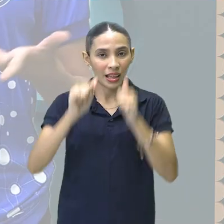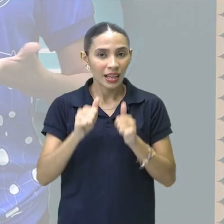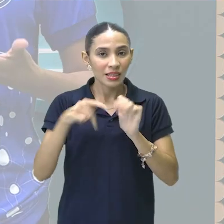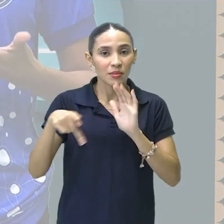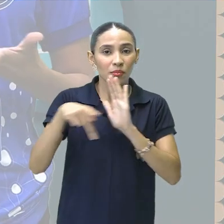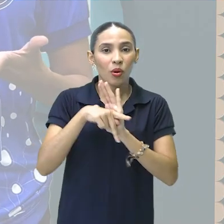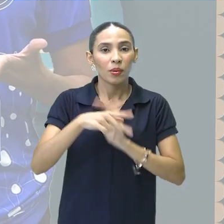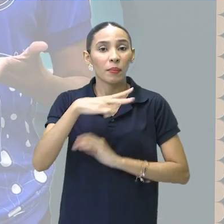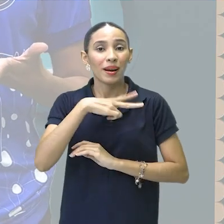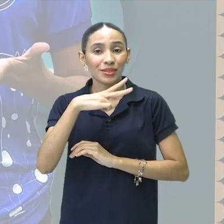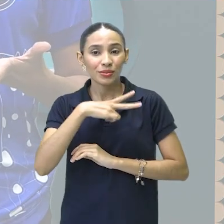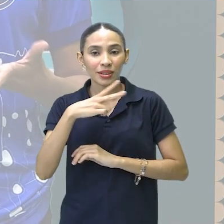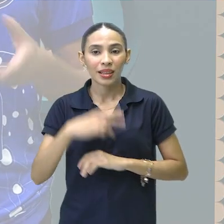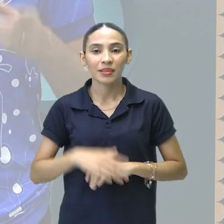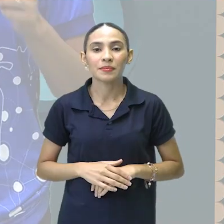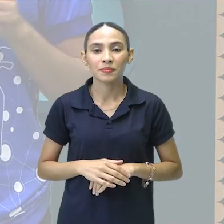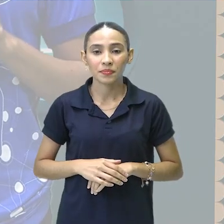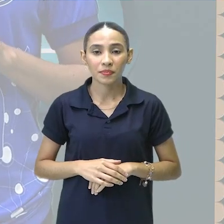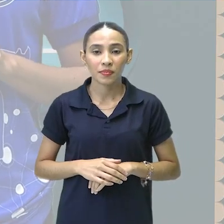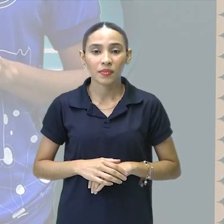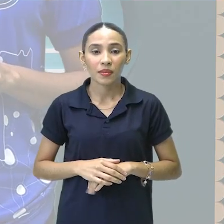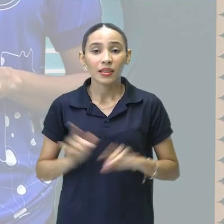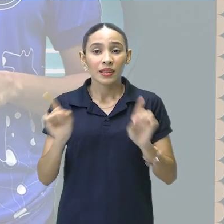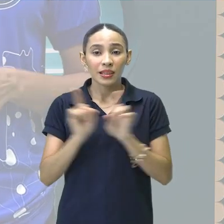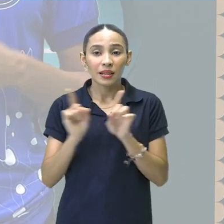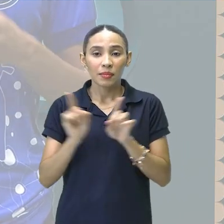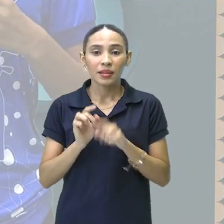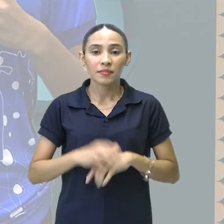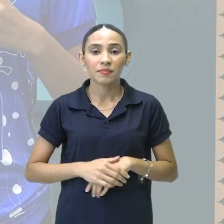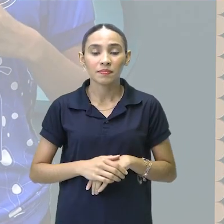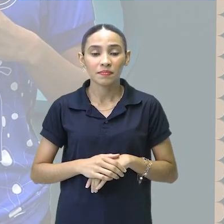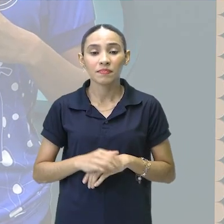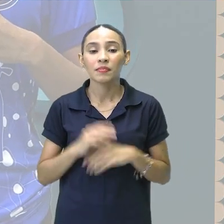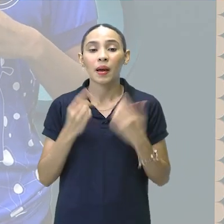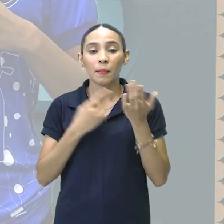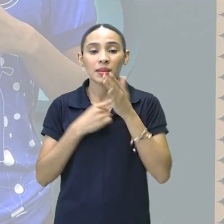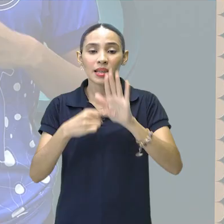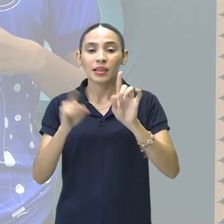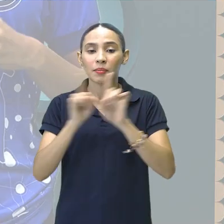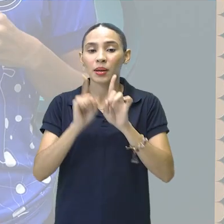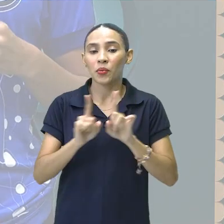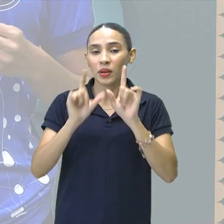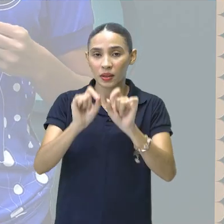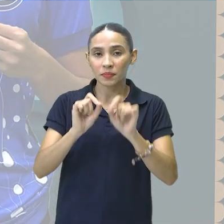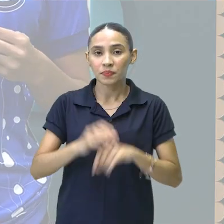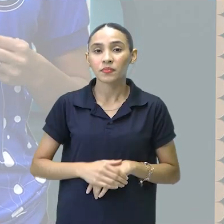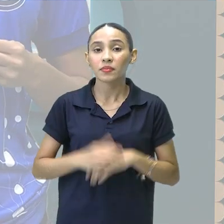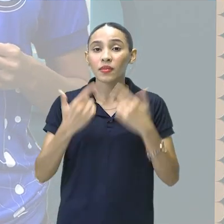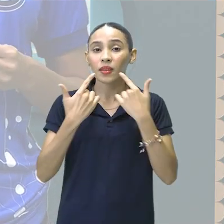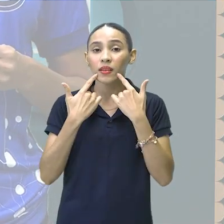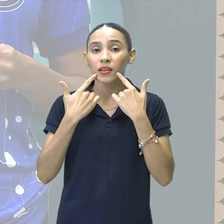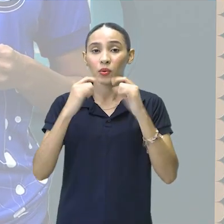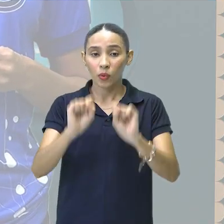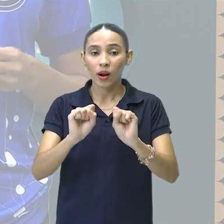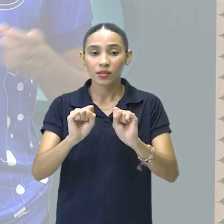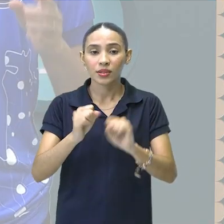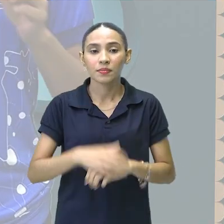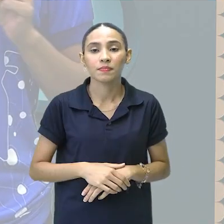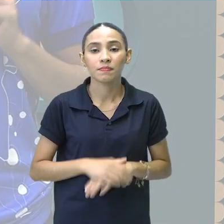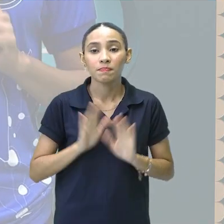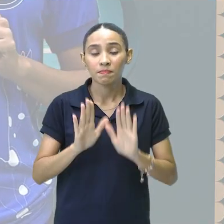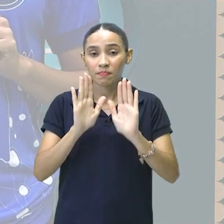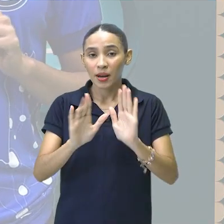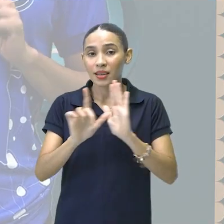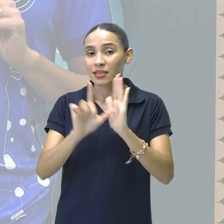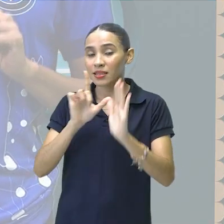uma interpretação. E isso nós vamos trazer também para a linguagem.